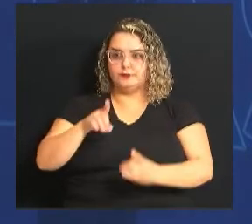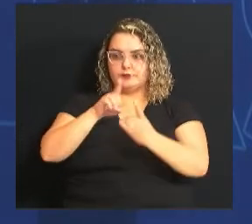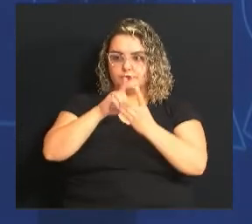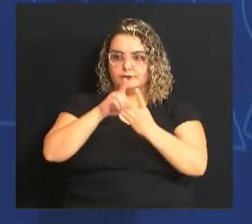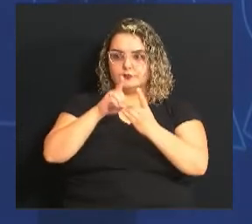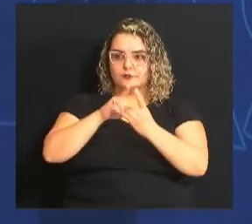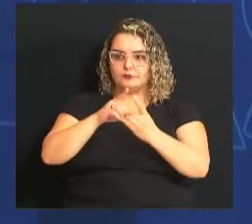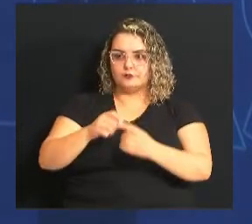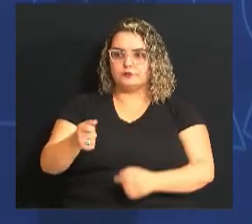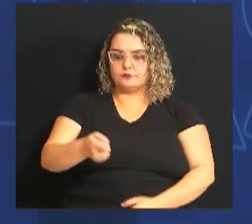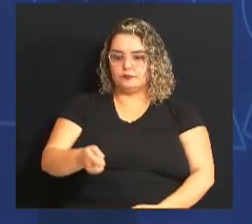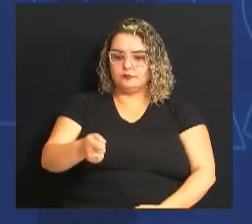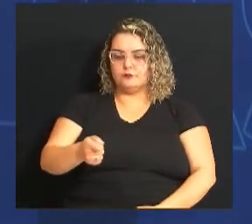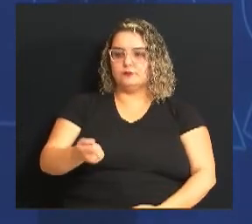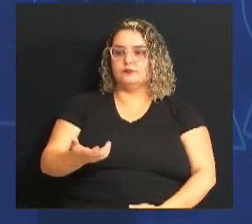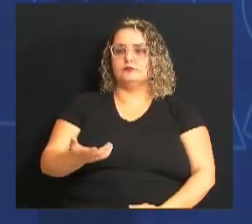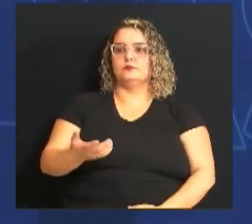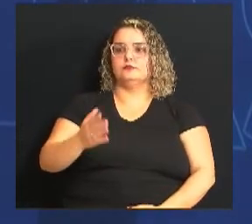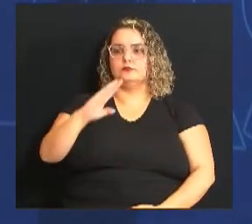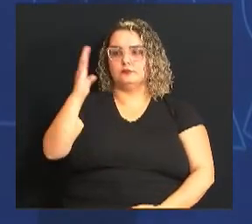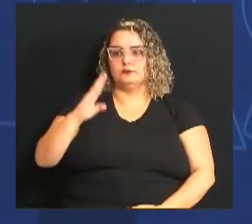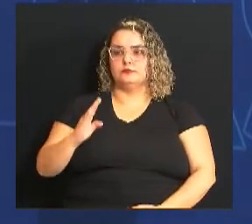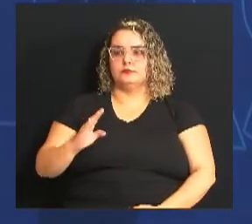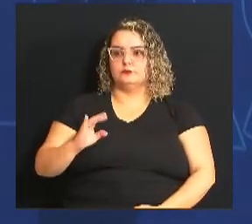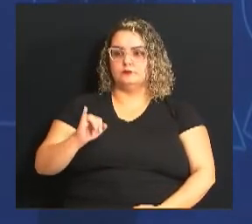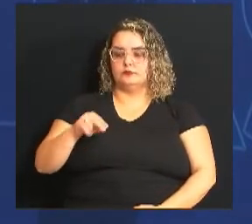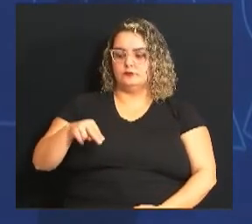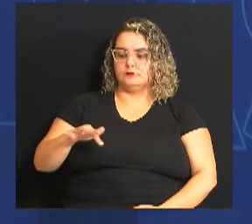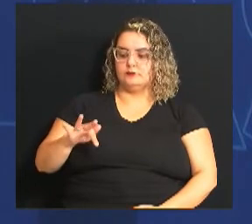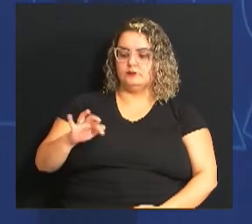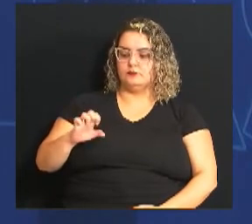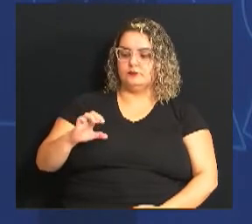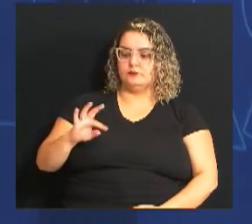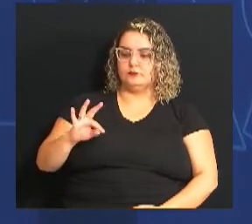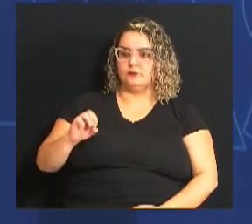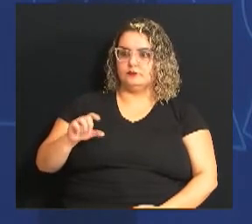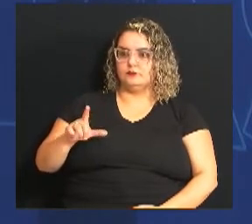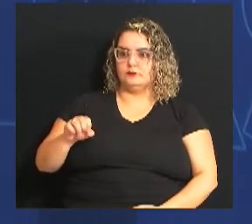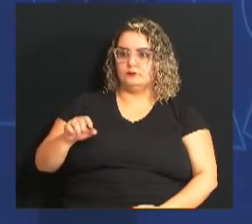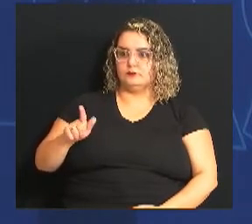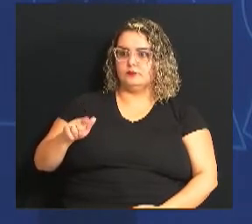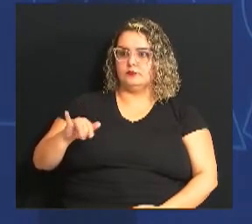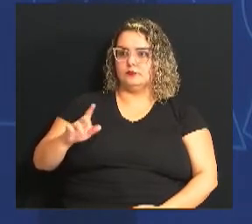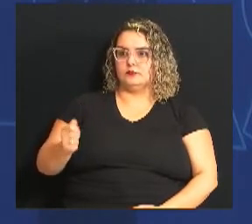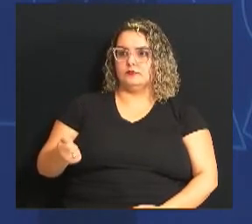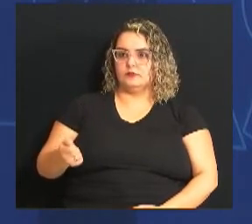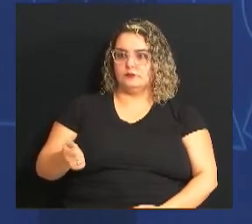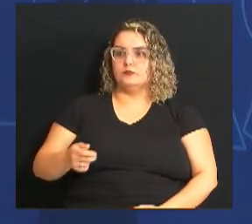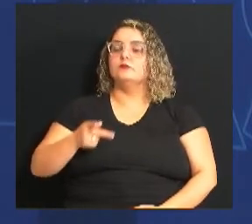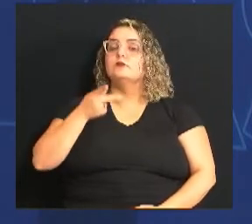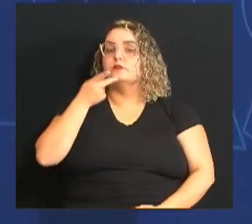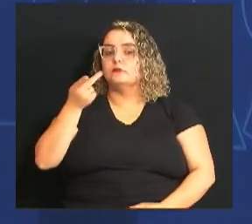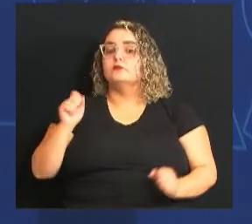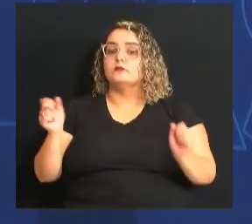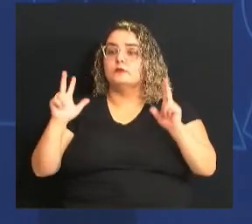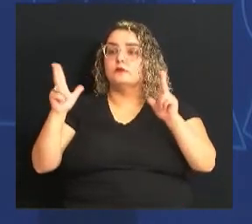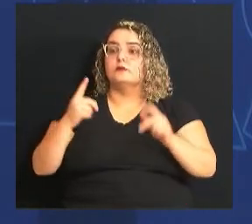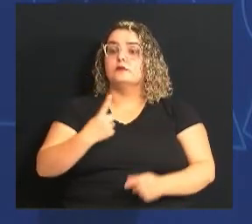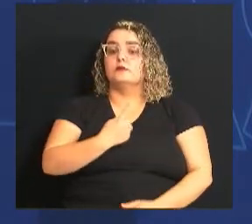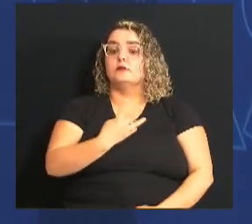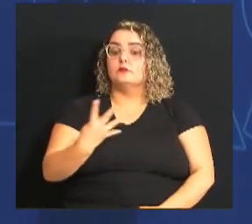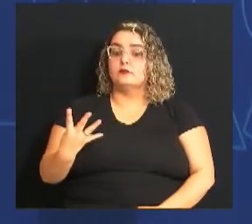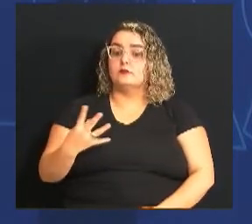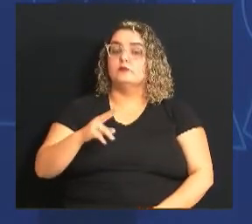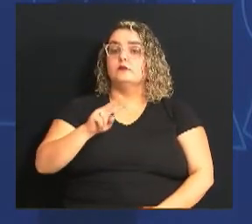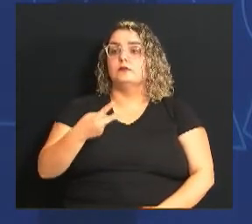Sociedade Brasileira de Infectologia, alertou que a Covid-19 matou 14 vezes mais que todas as